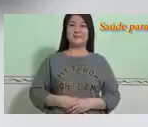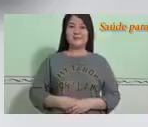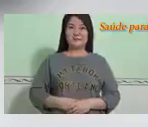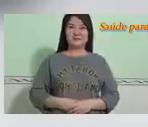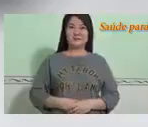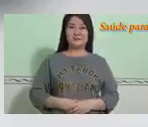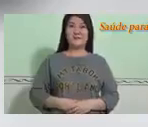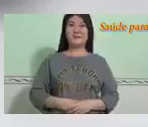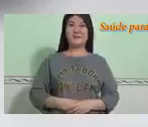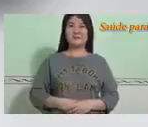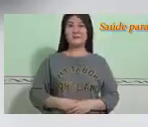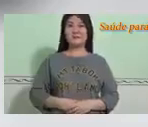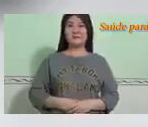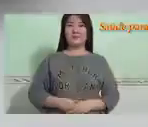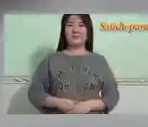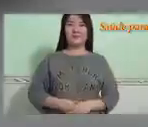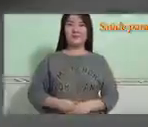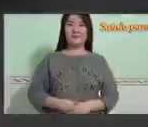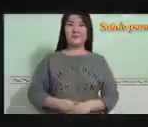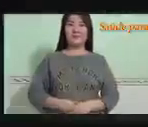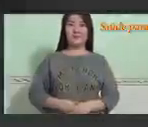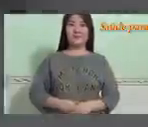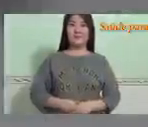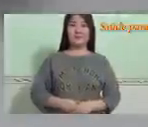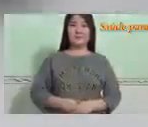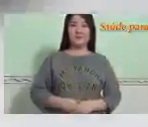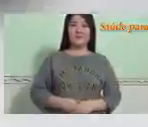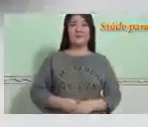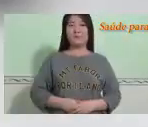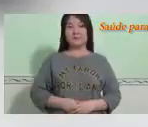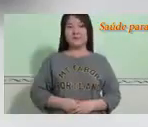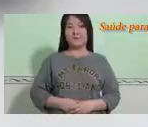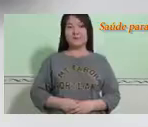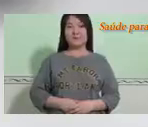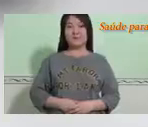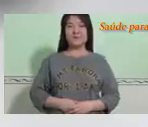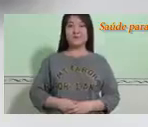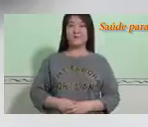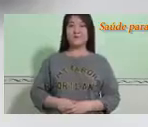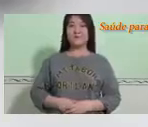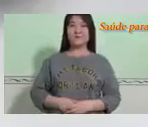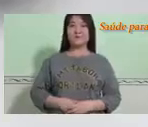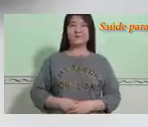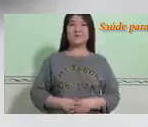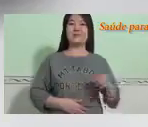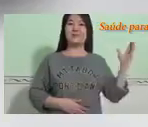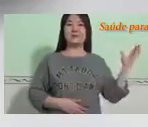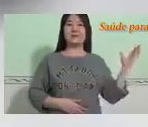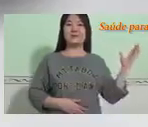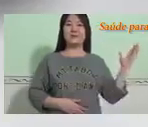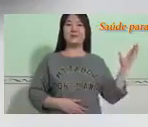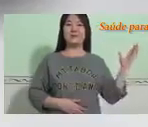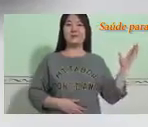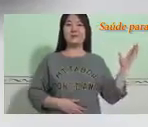digestivo, incluindo a pâncreas, por isso o tratamento serve para prevenir e controlar as infecções pulmonares, ajudar